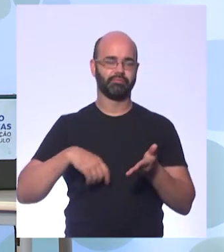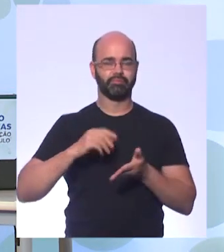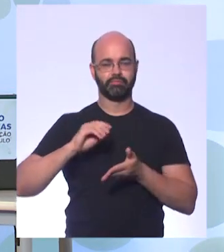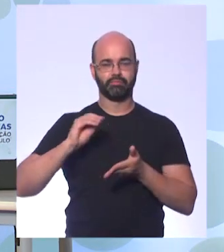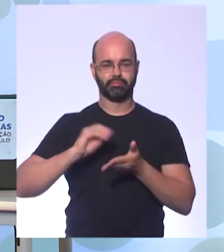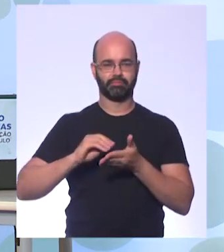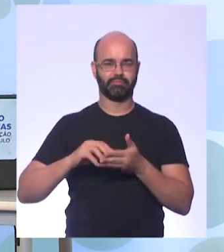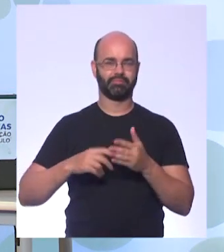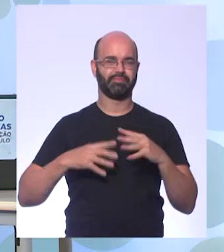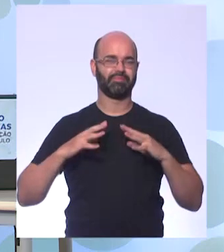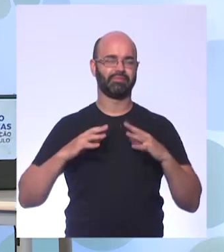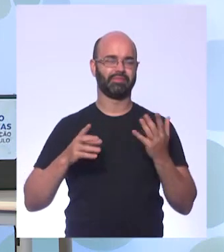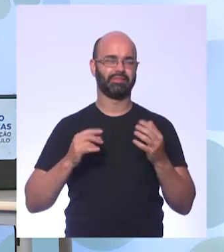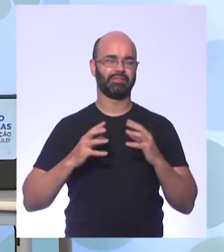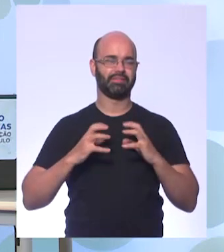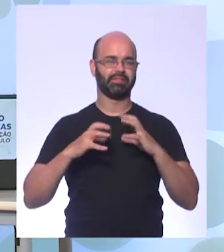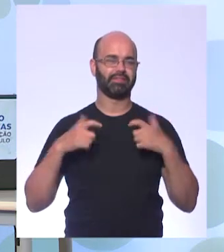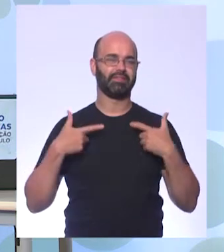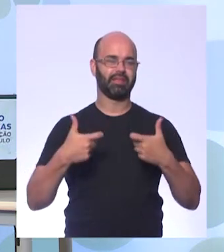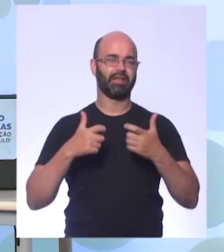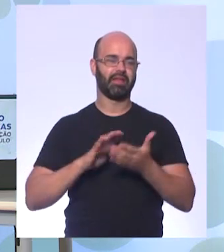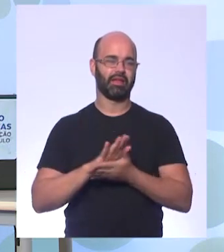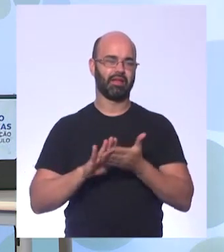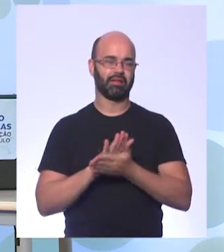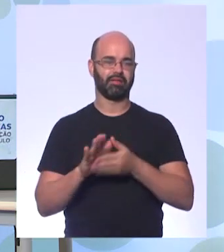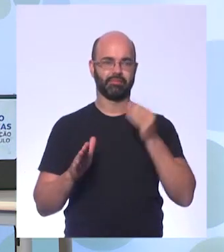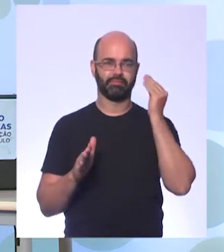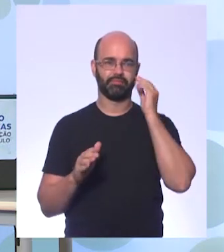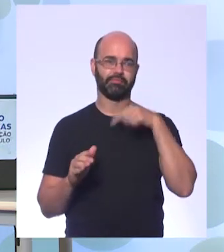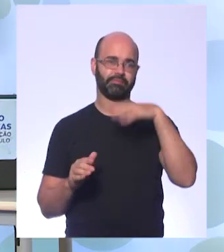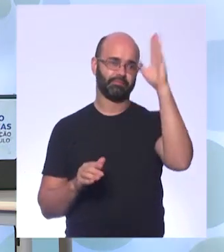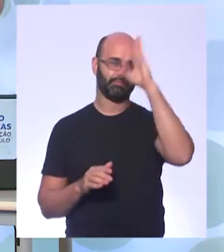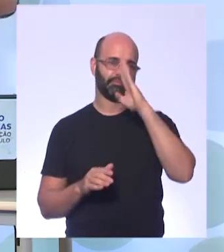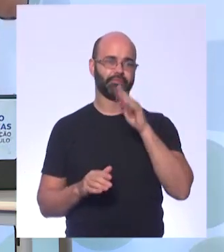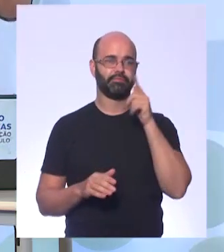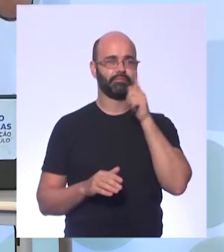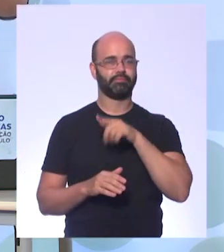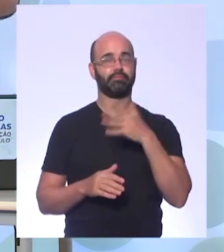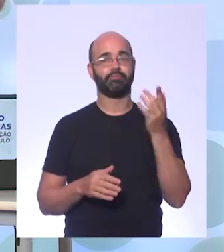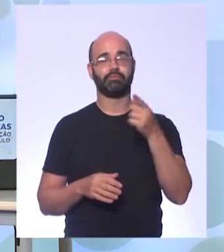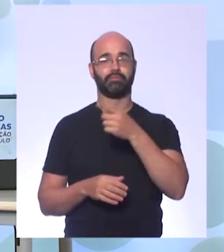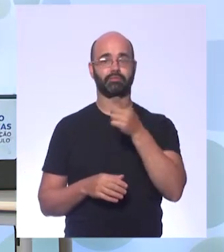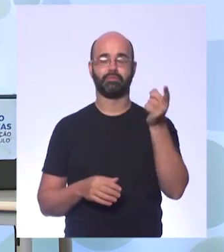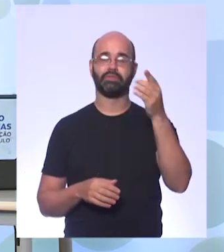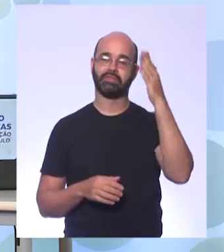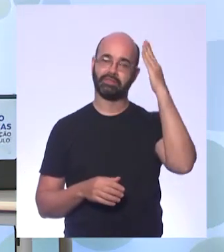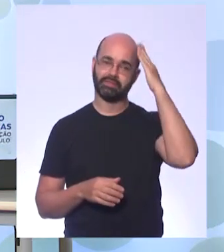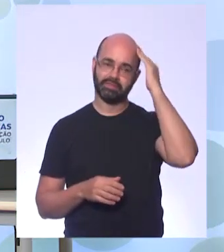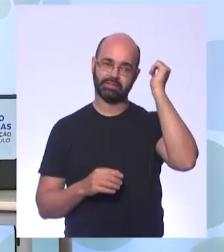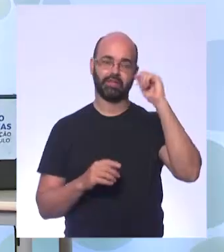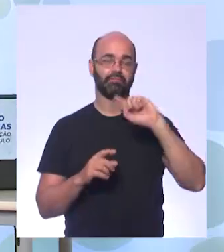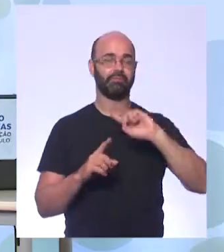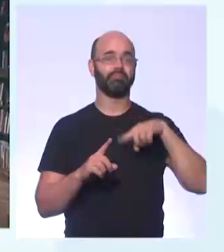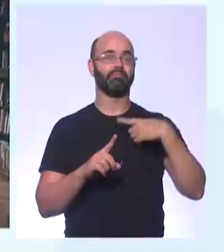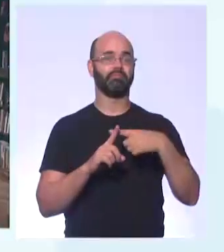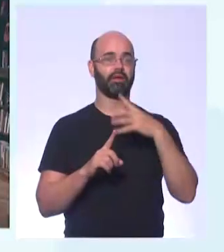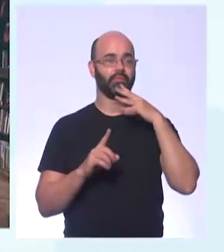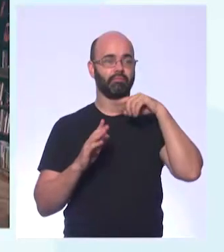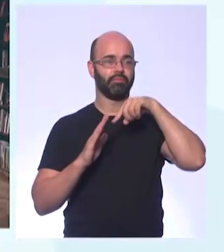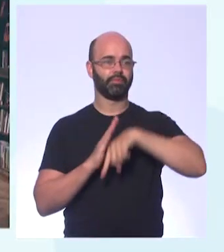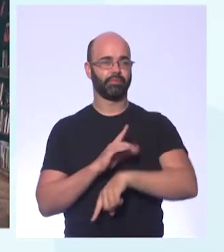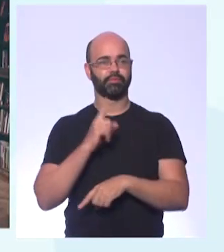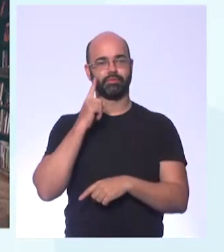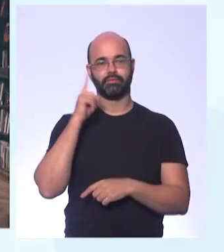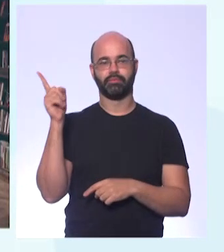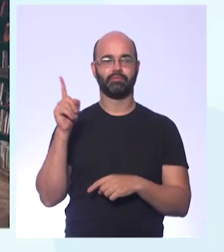né, desses tratados territoriais que nós tivemos aqui no Brasil. E aí vocês vão ter um Saiba Mais, que eu coloquei aí para vocês, né, aí vocês